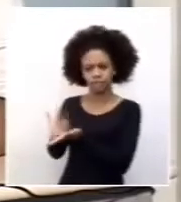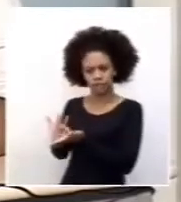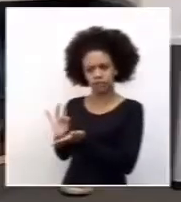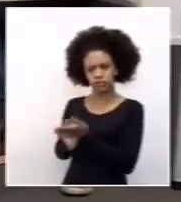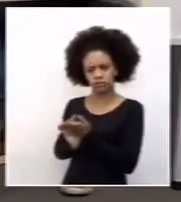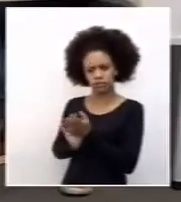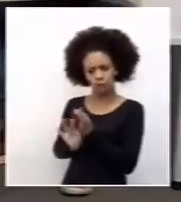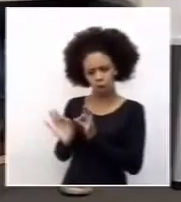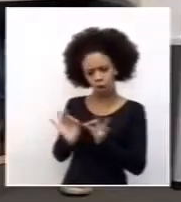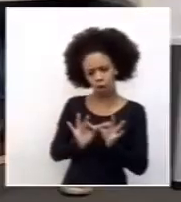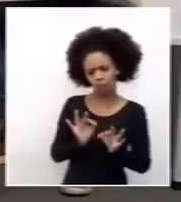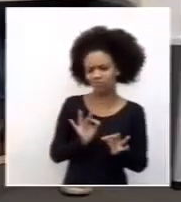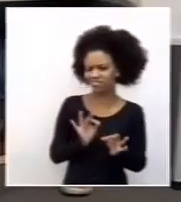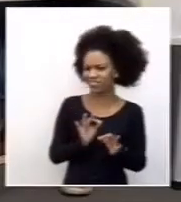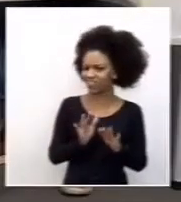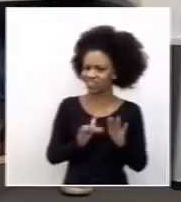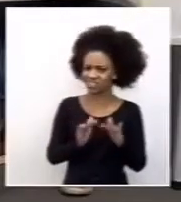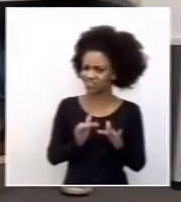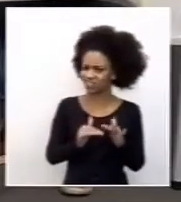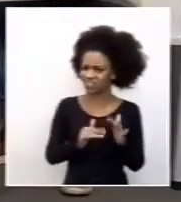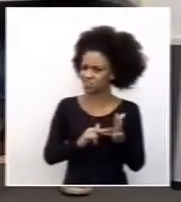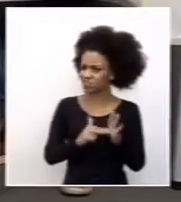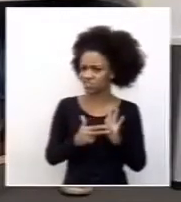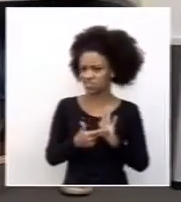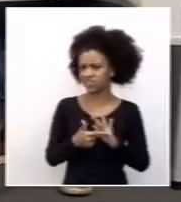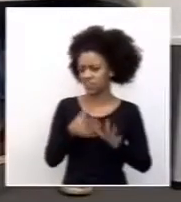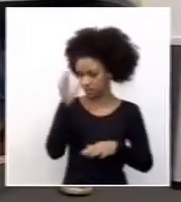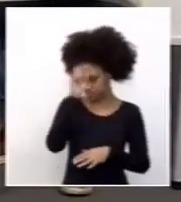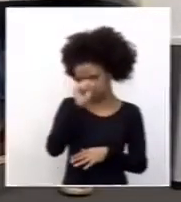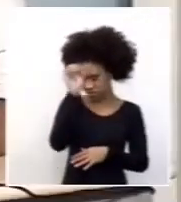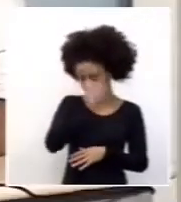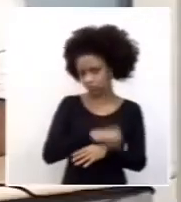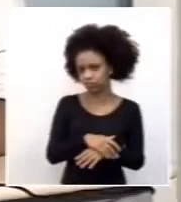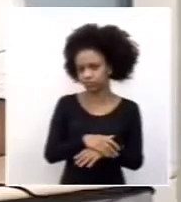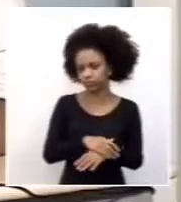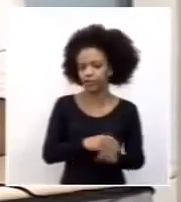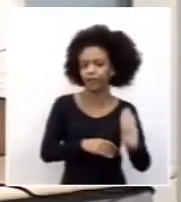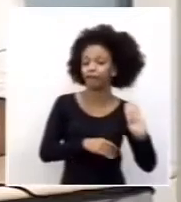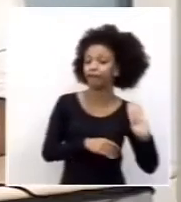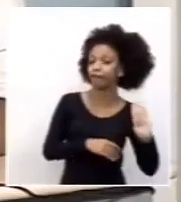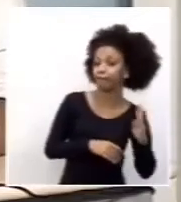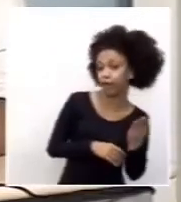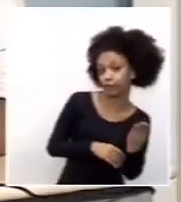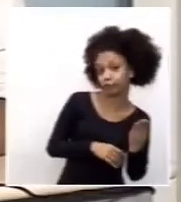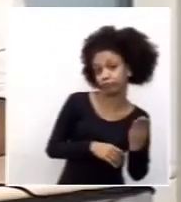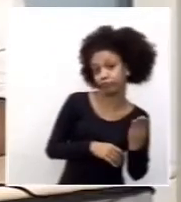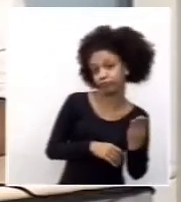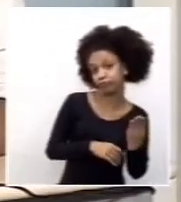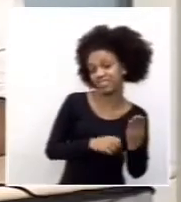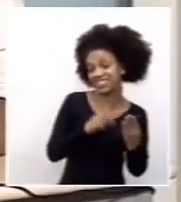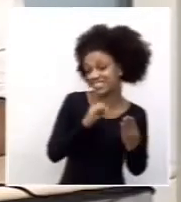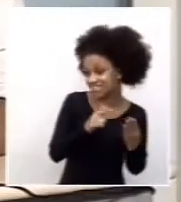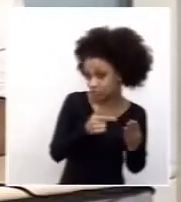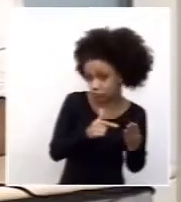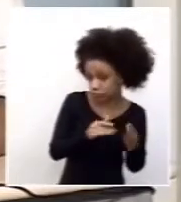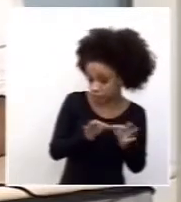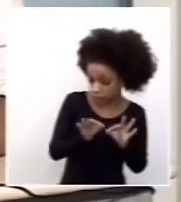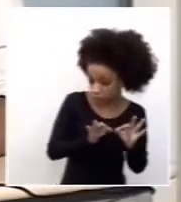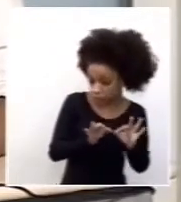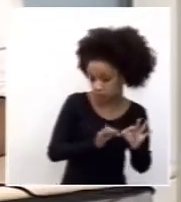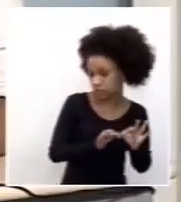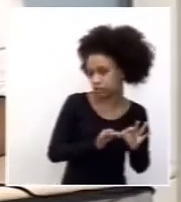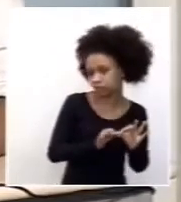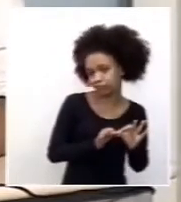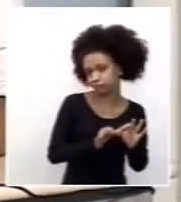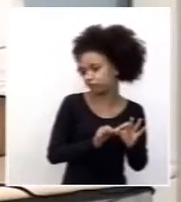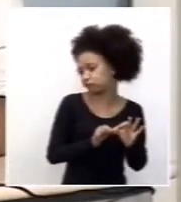significa aprendizagem. Isso, perfeito. Professor Carlos: falso. Sem organização ou não a